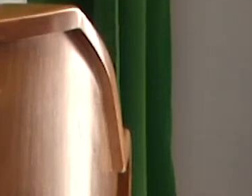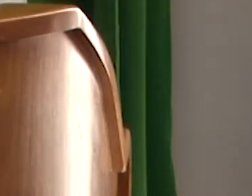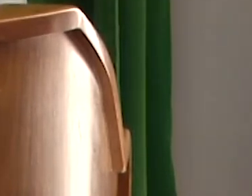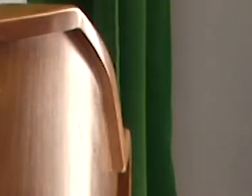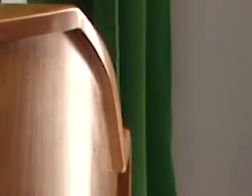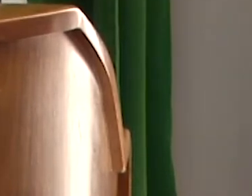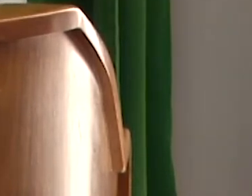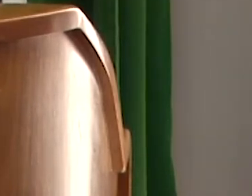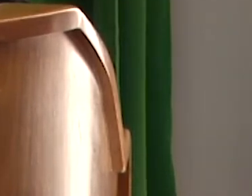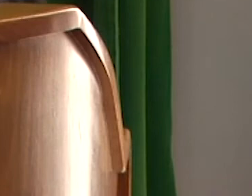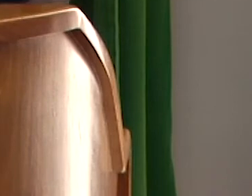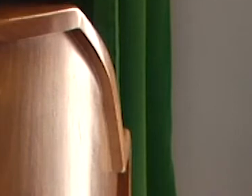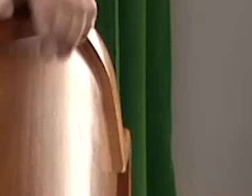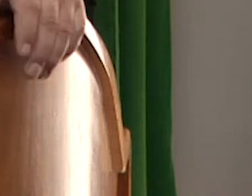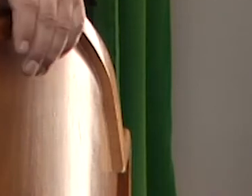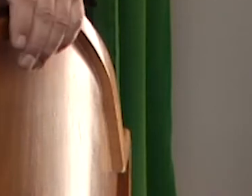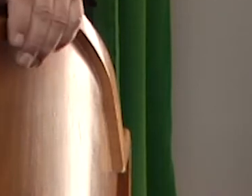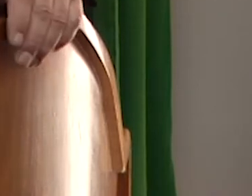falei com a